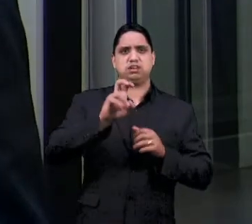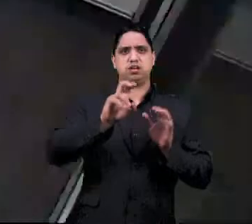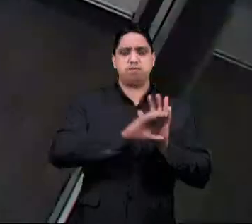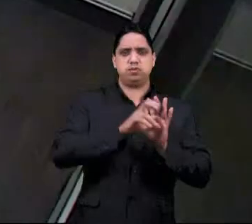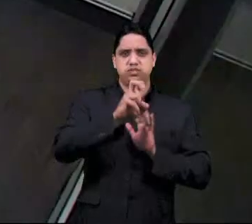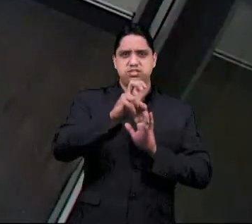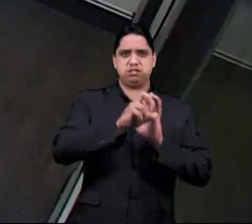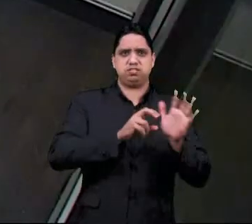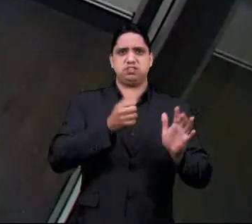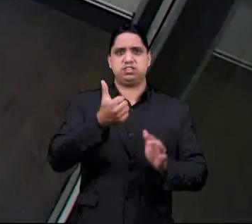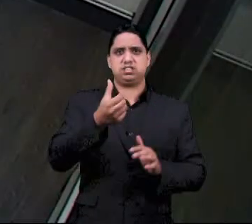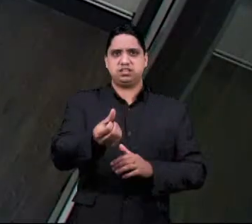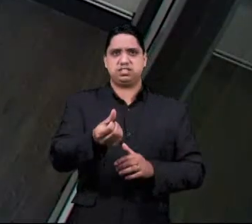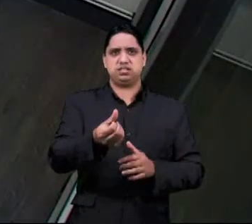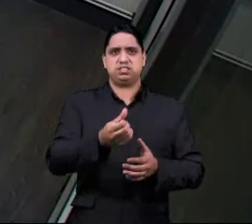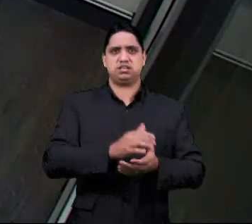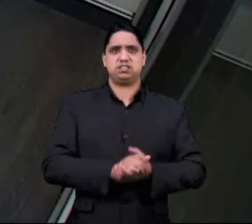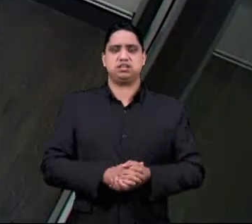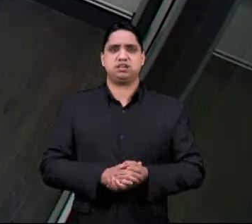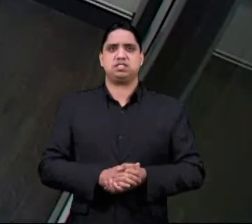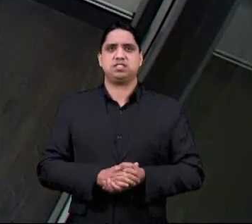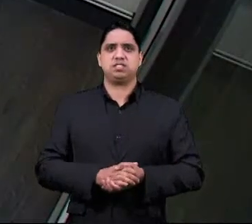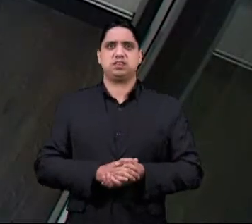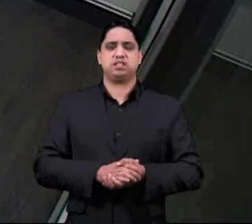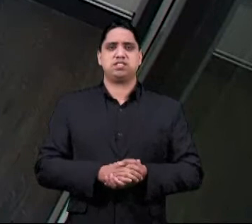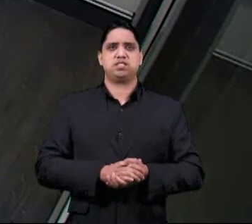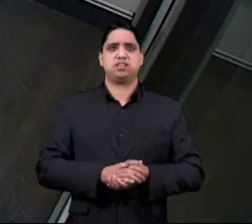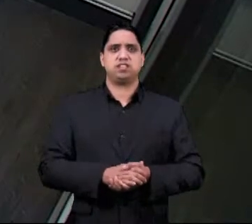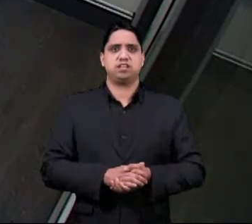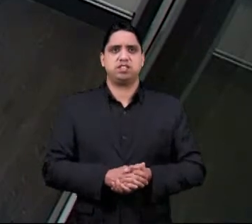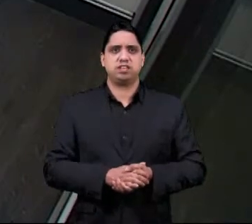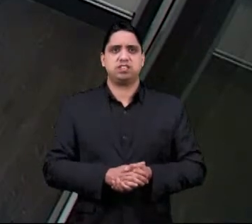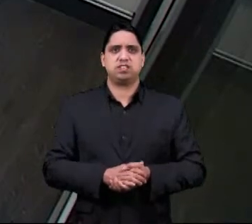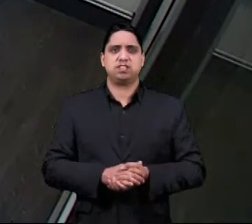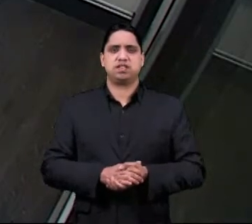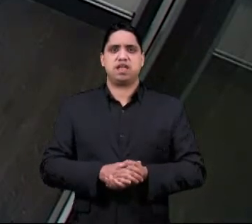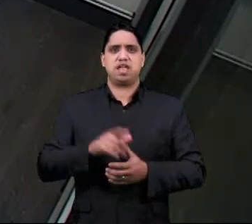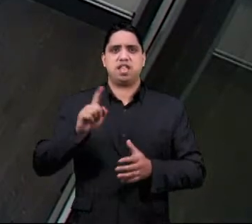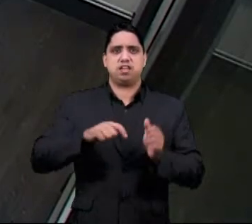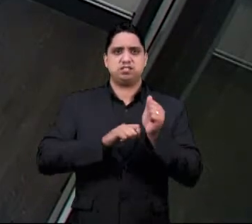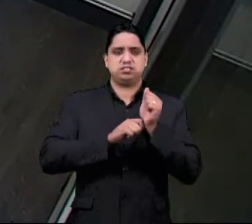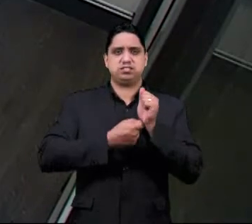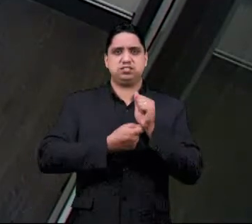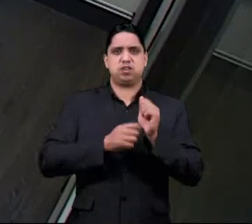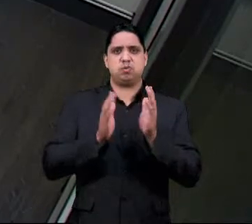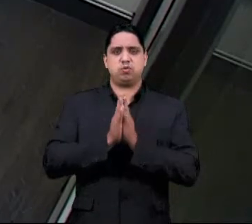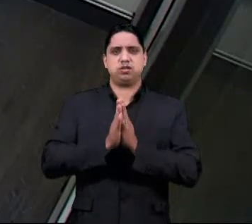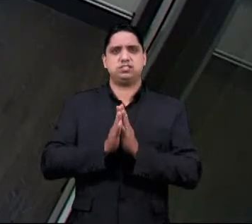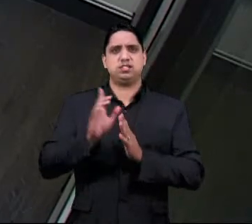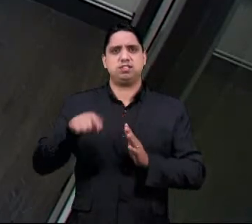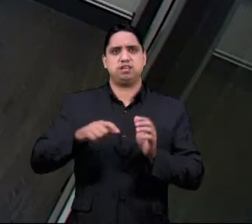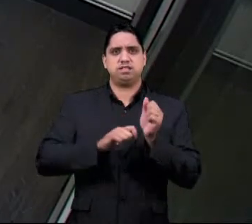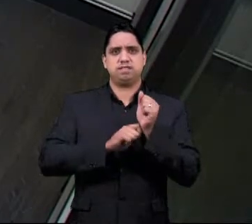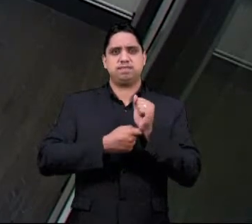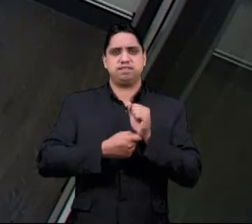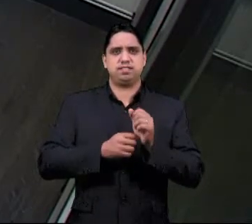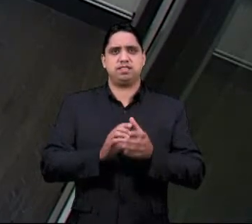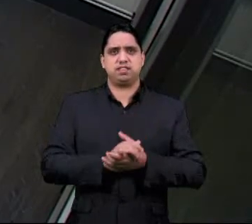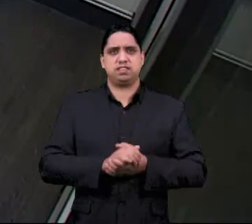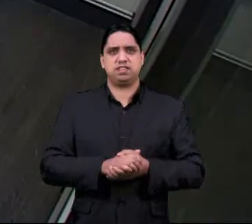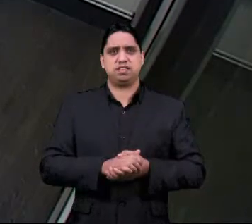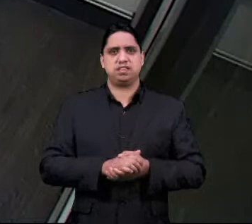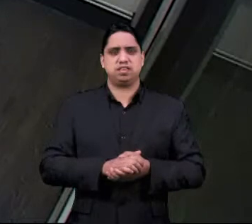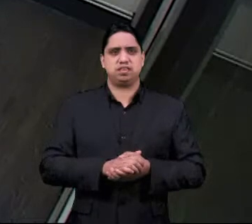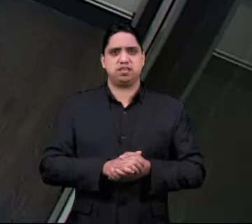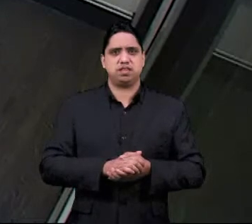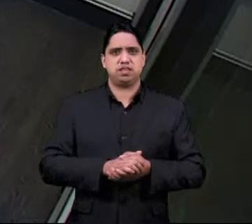Tiago 5,16, é o texto que o pastor se referiu. É o segredo, né? Oração é o segredo. A oração realmente é o